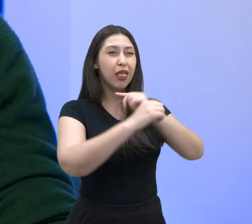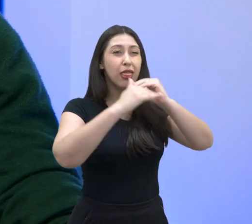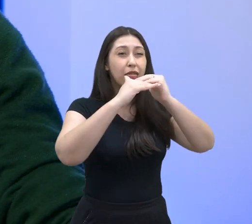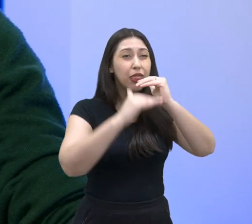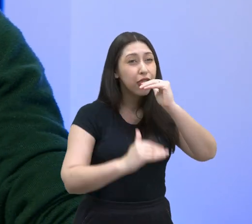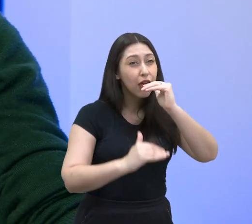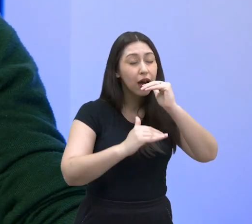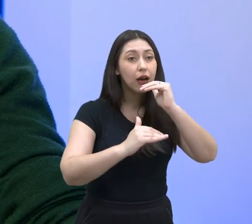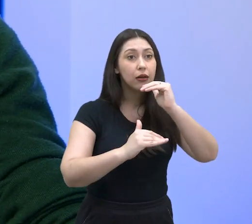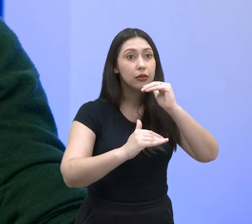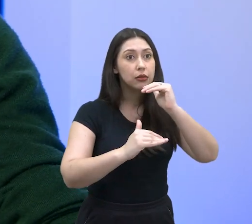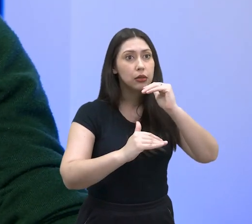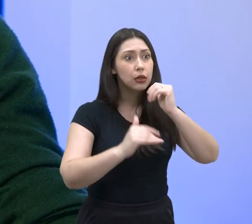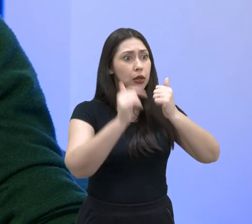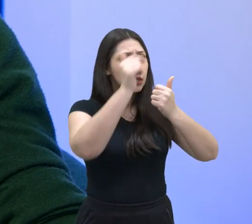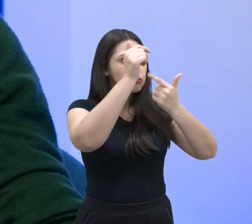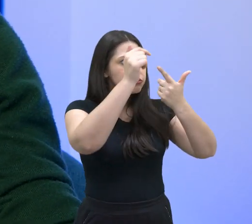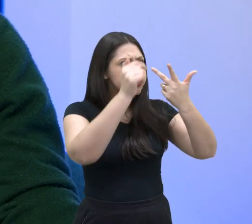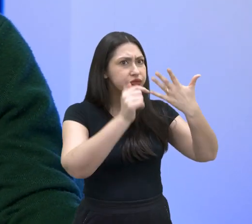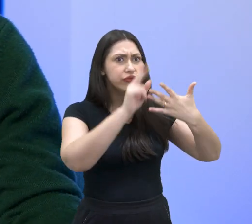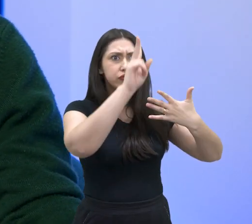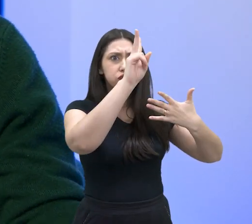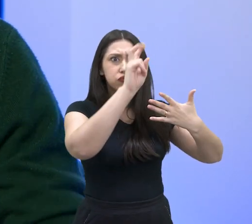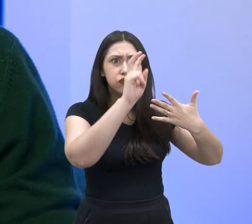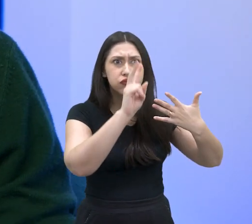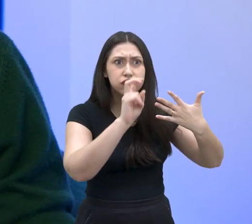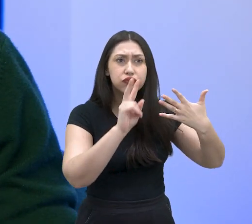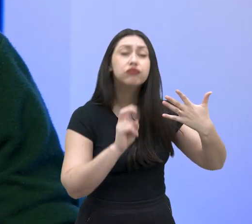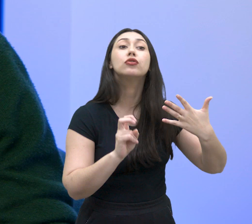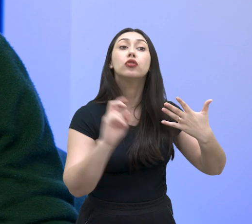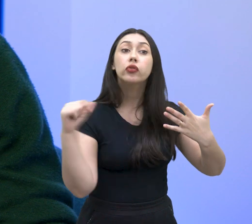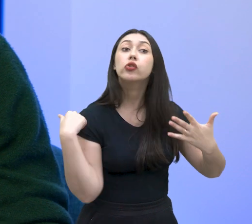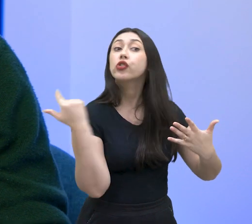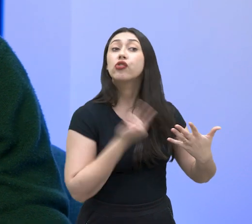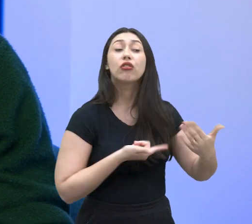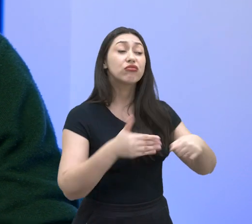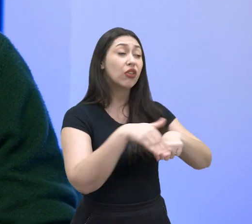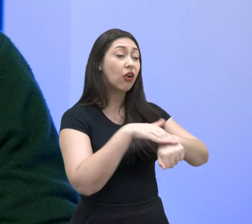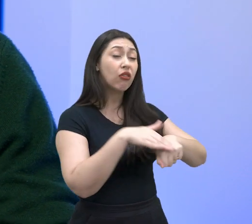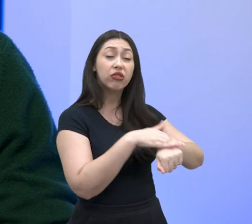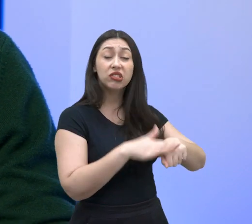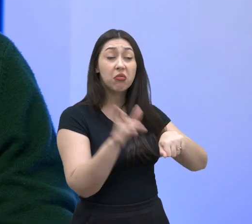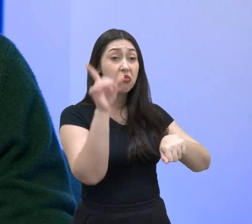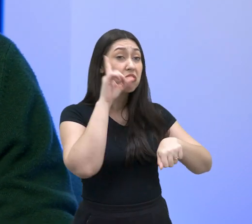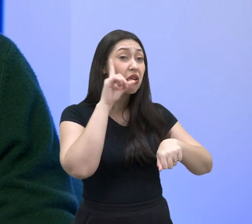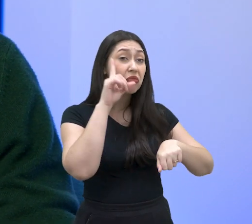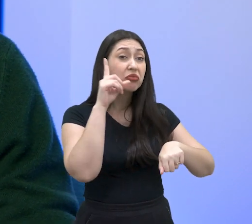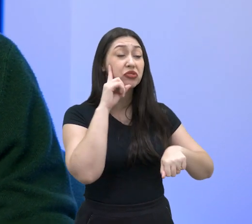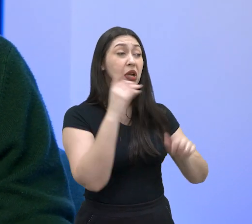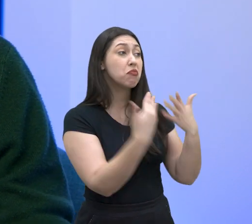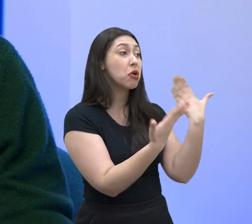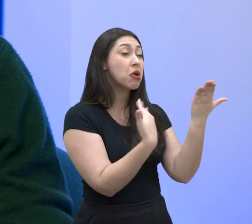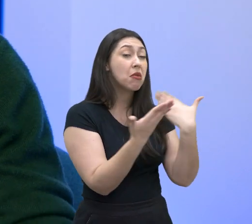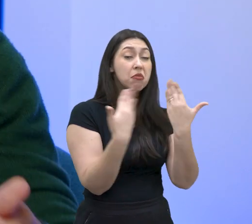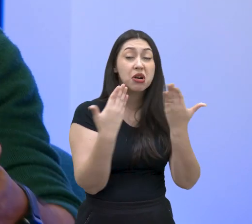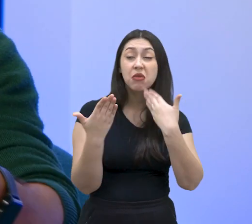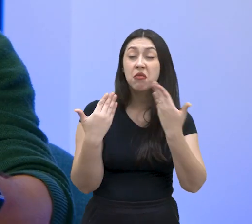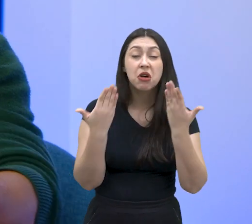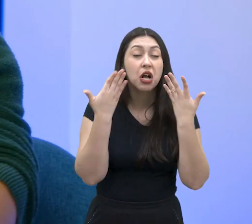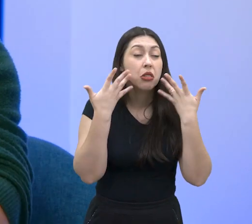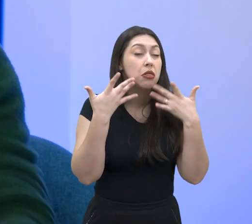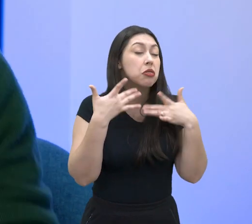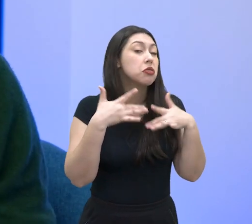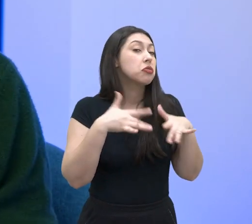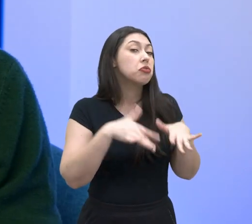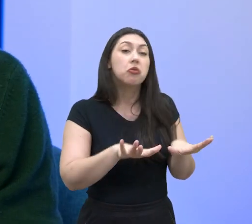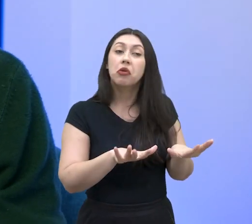que a gente trata no jantar de domingo em família. Então, a política do dia a dia, ela existe em todos os momentos. Eu posso estar